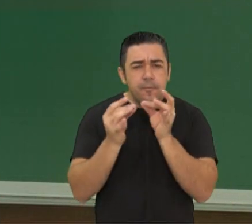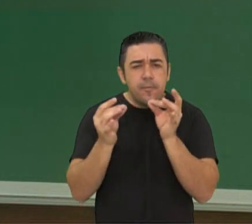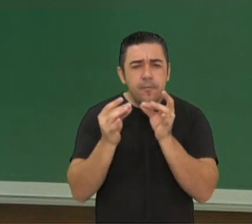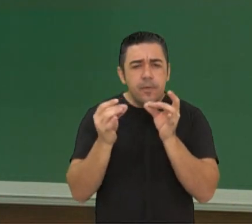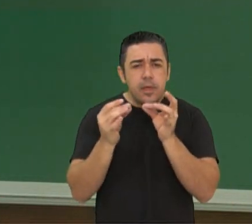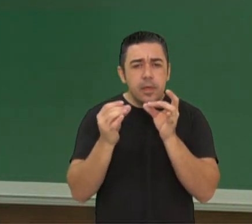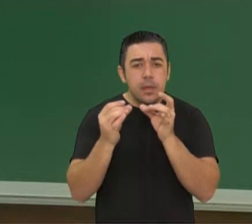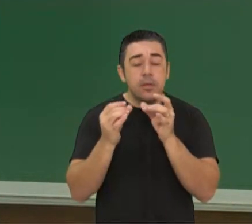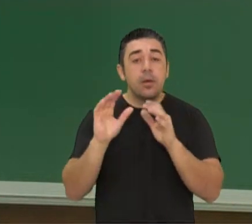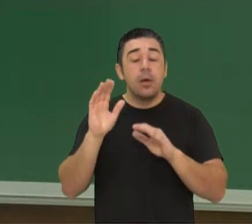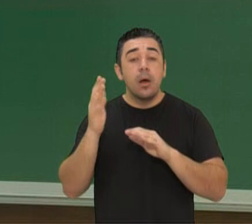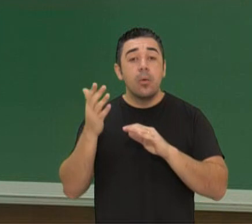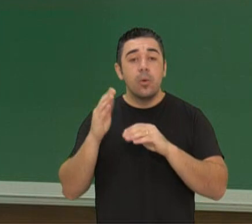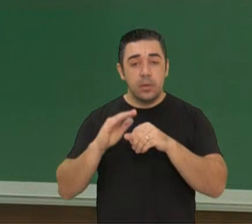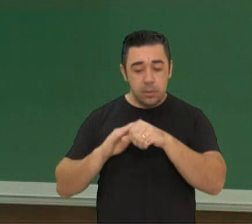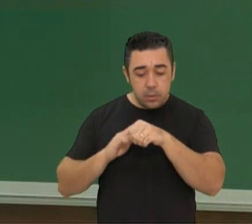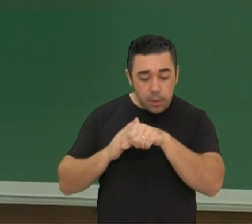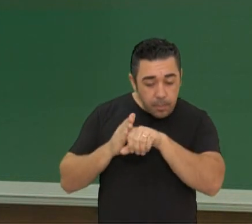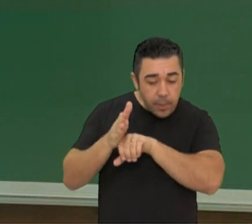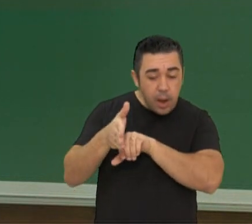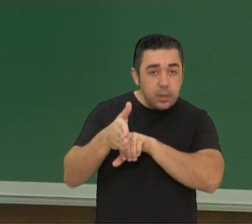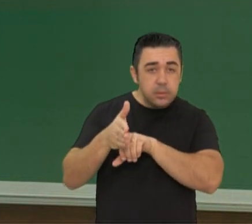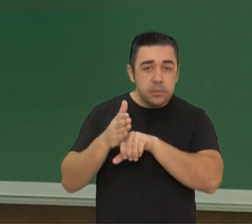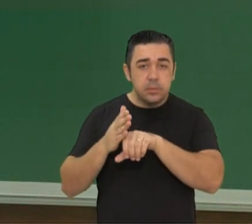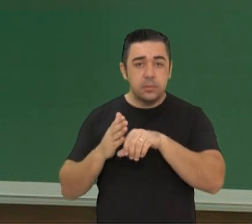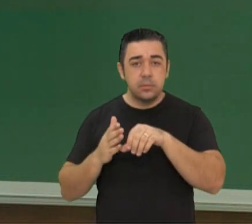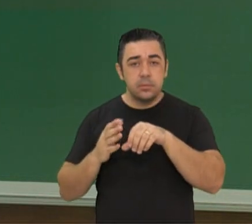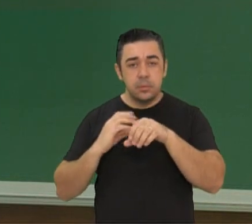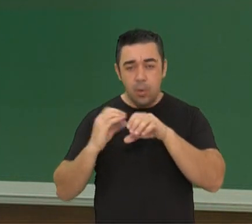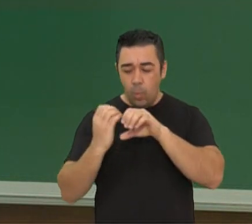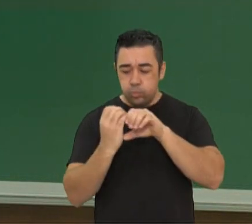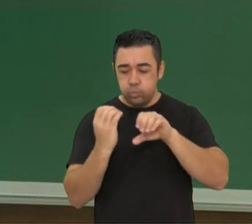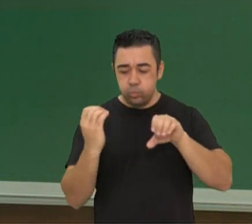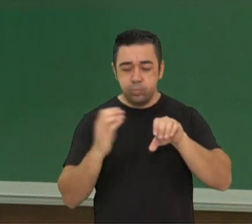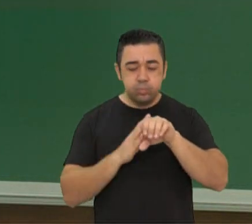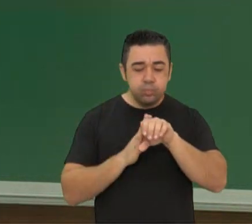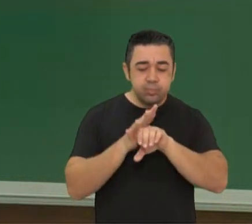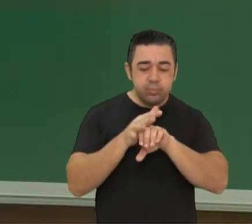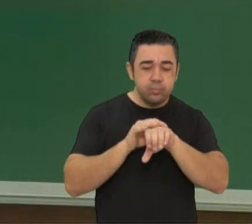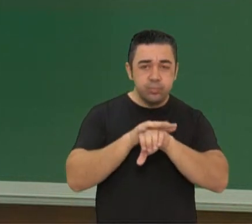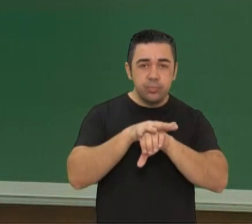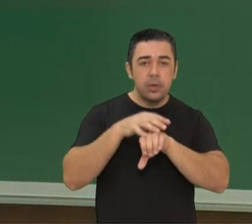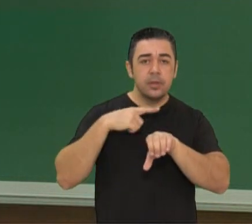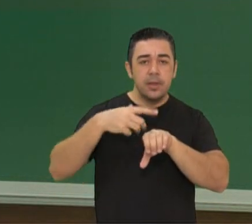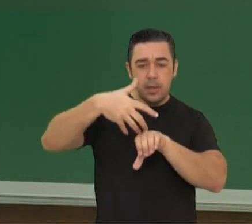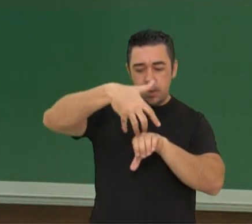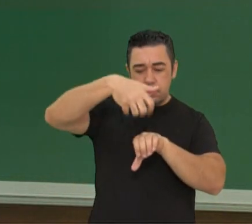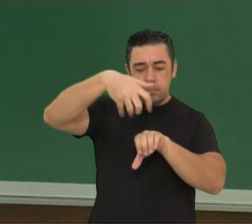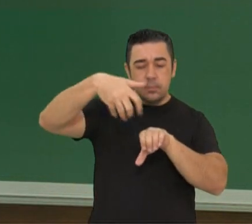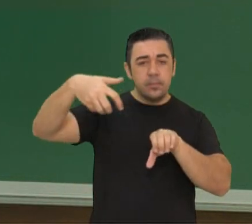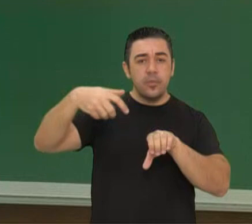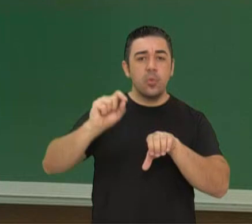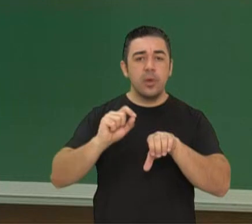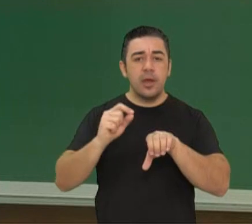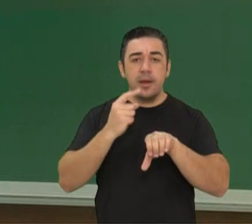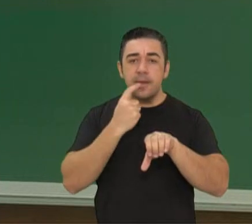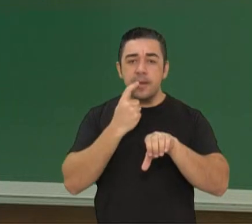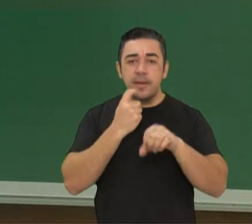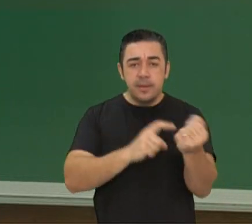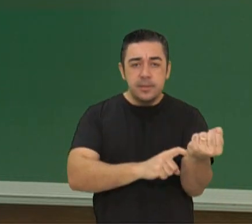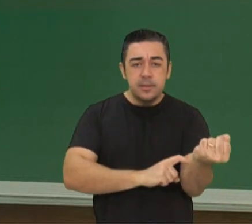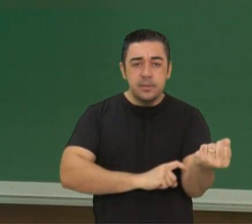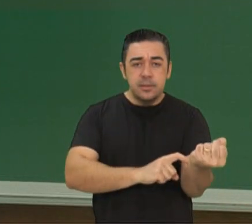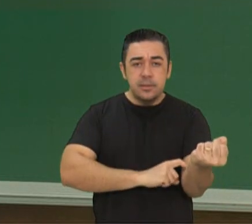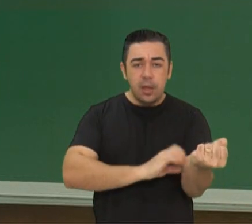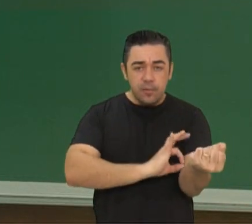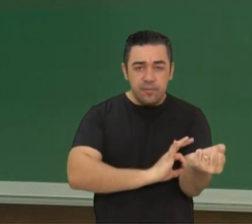os nutrientes vão passar, vão atravessar essas paredes e vão cair nos capilares sanguíneos, ou seja, nos